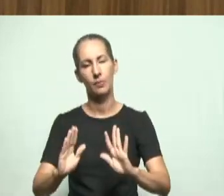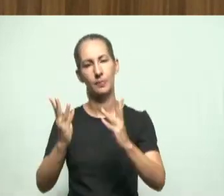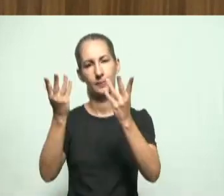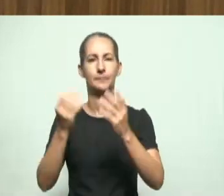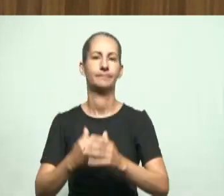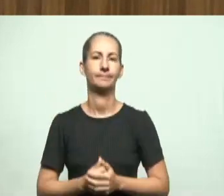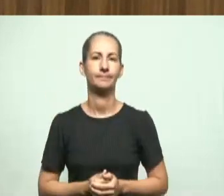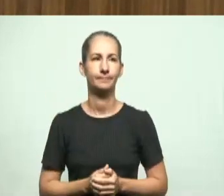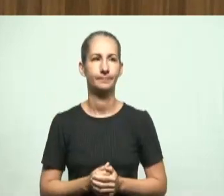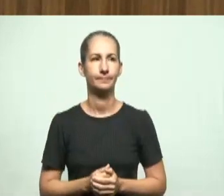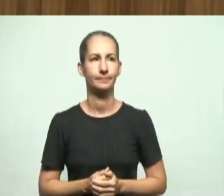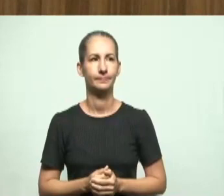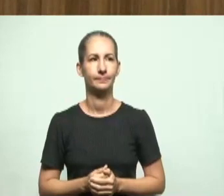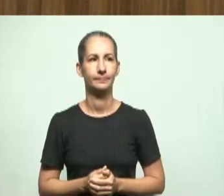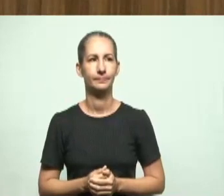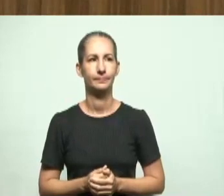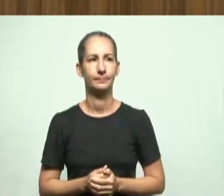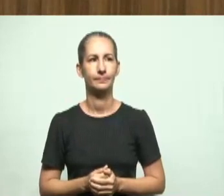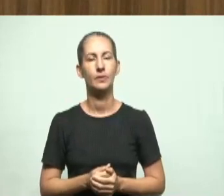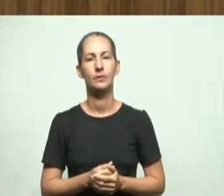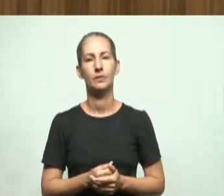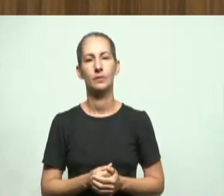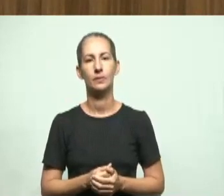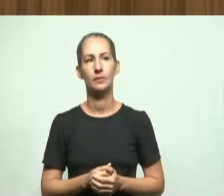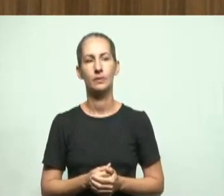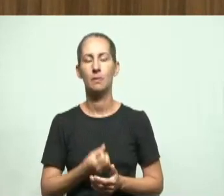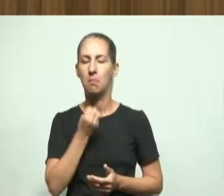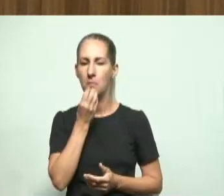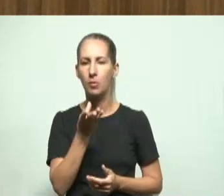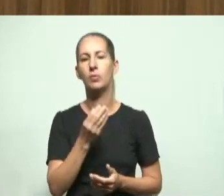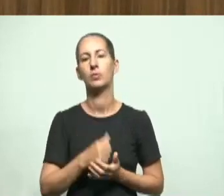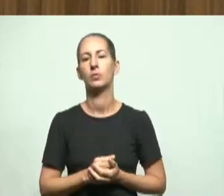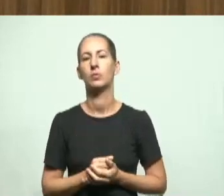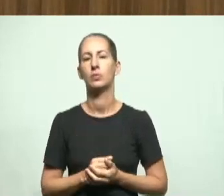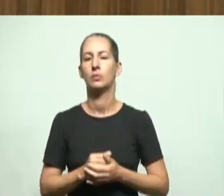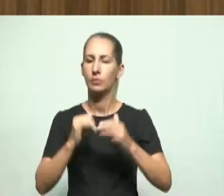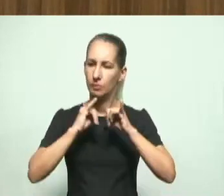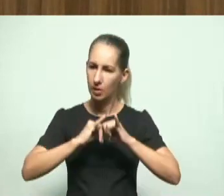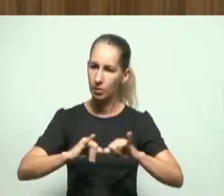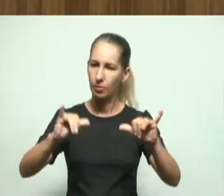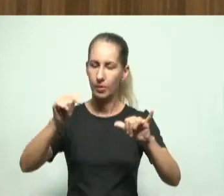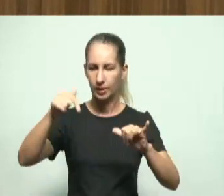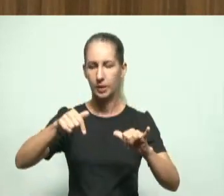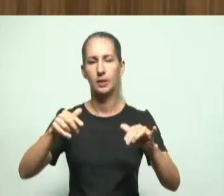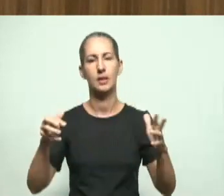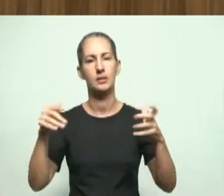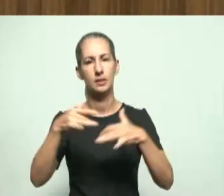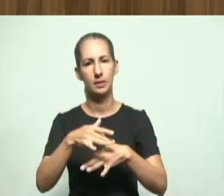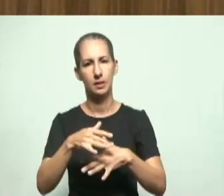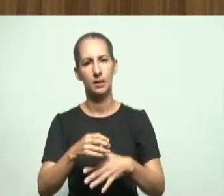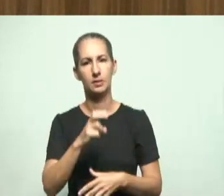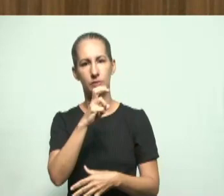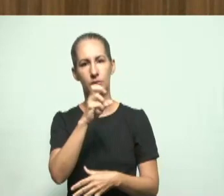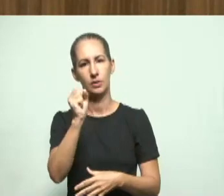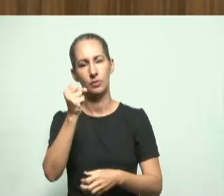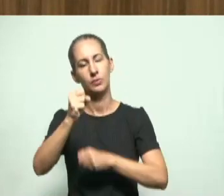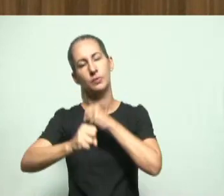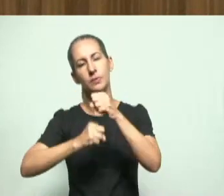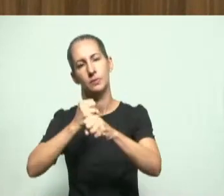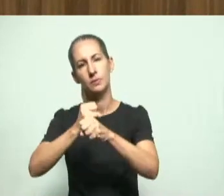homenagem ao homem que é o bom samaritano, que pregou bem aqui na nossa cidade durante 58